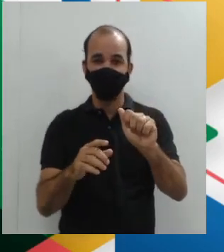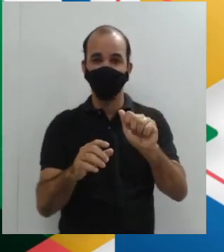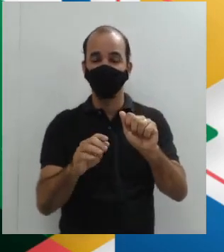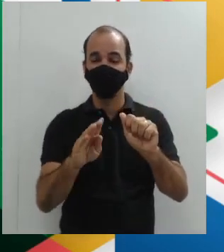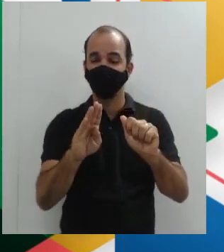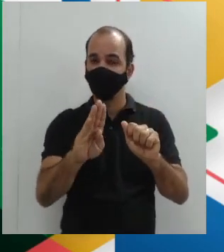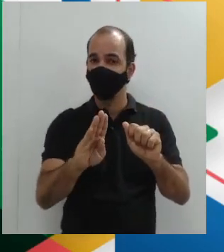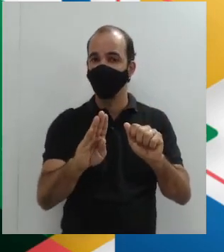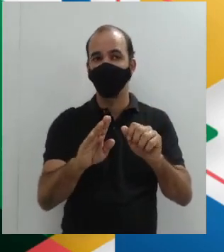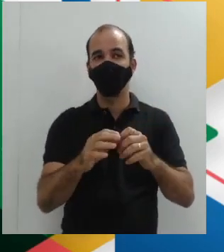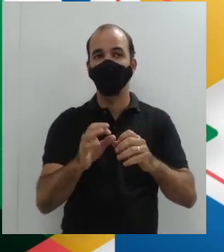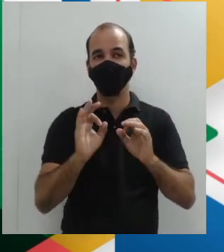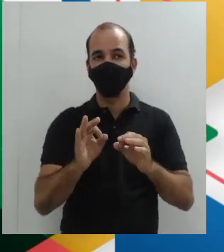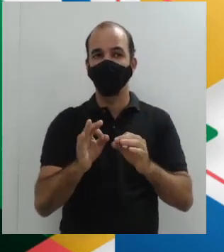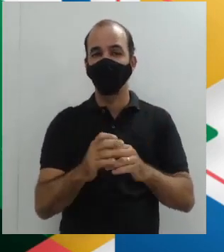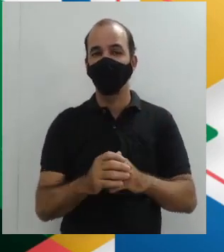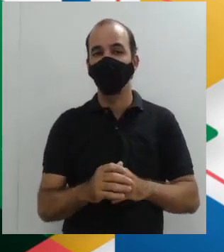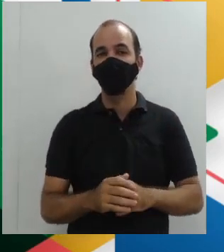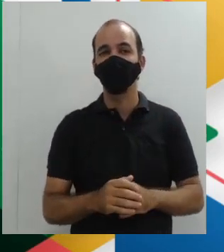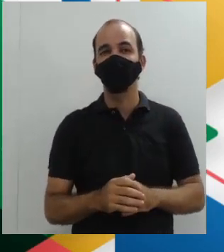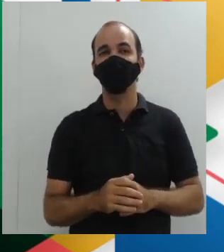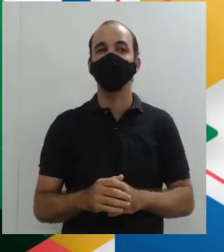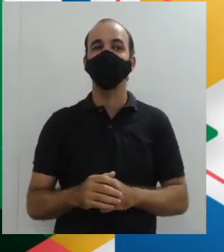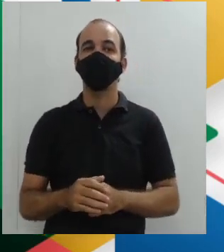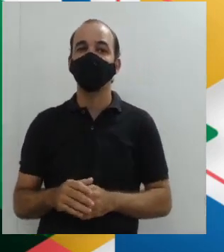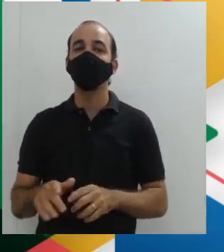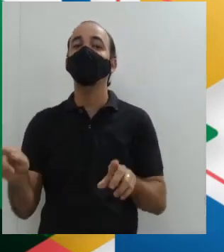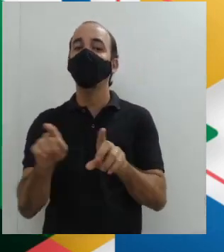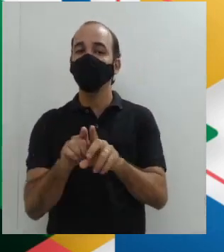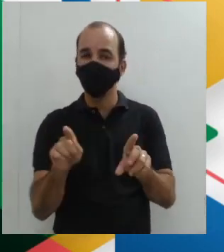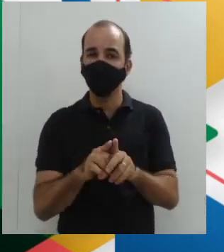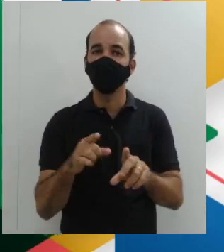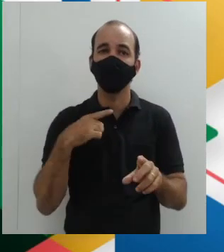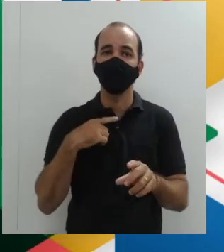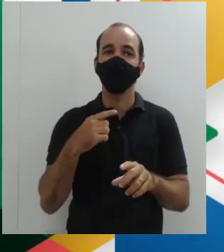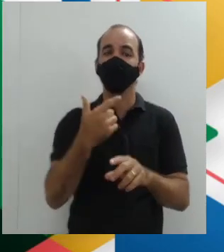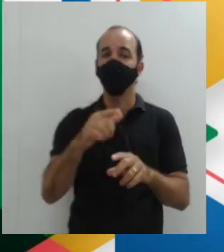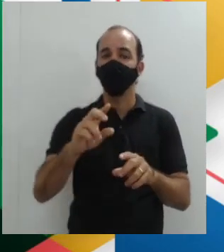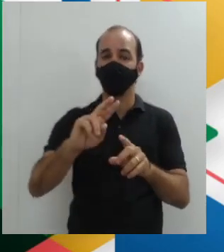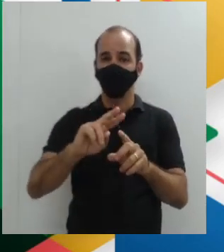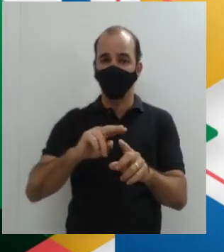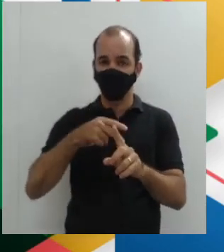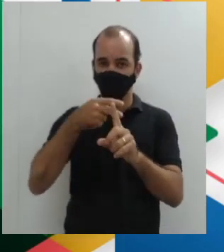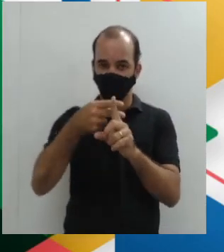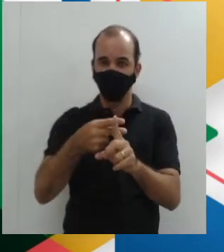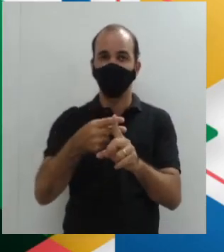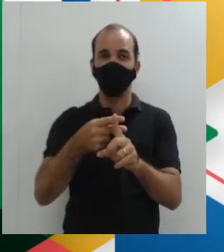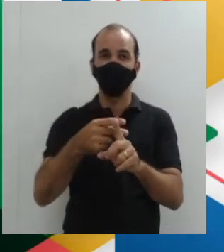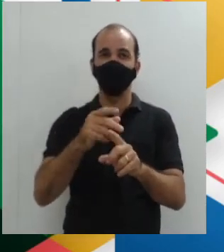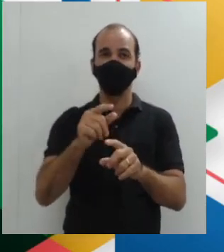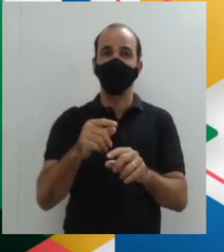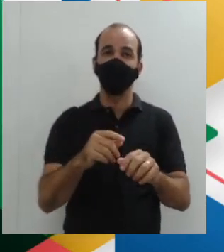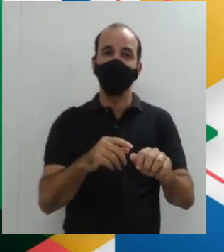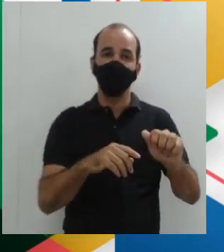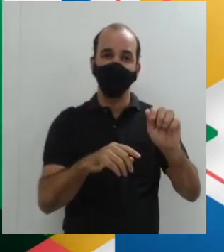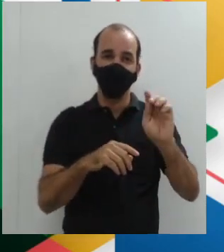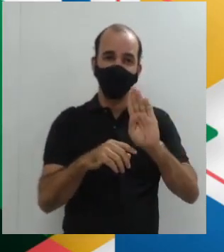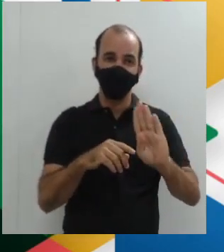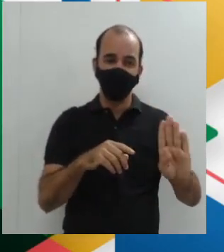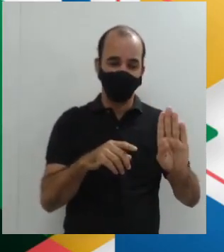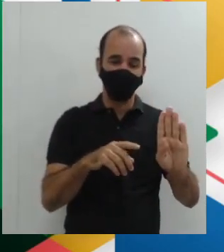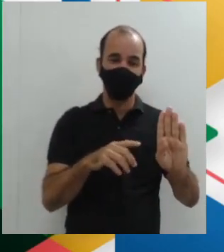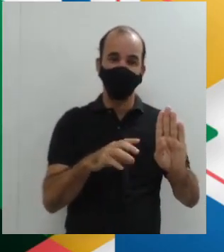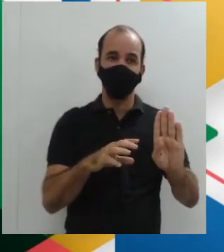Observe agora que eu vou ter outras áreas duplicadas, que é a B vezes C. Olha, quando eu pego esse Bzinho aqui, ó,